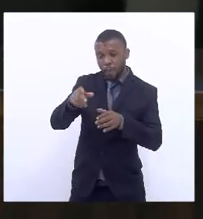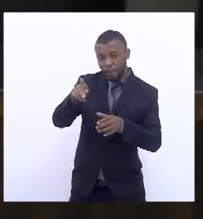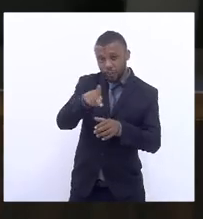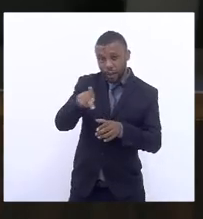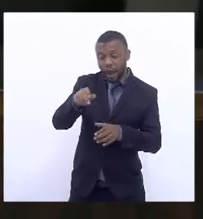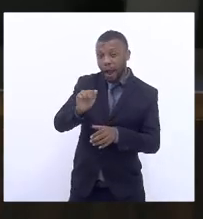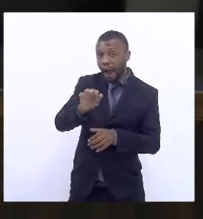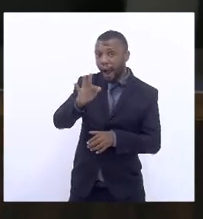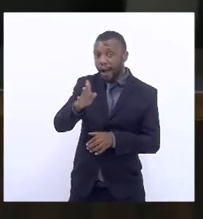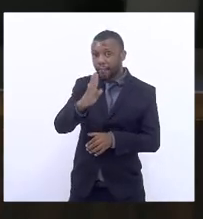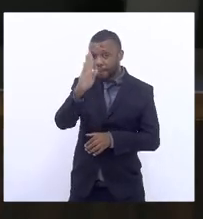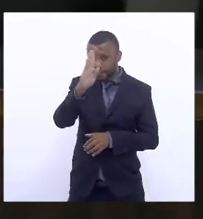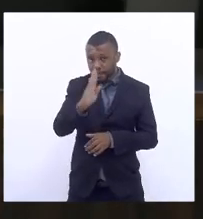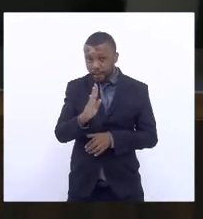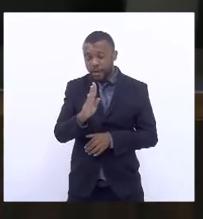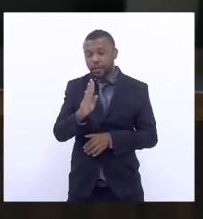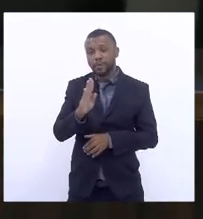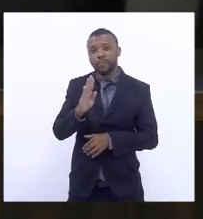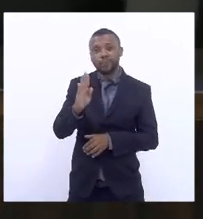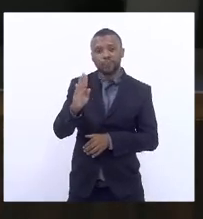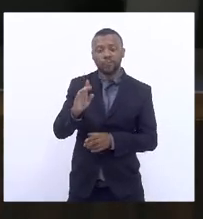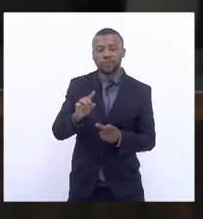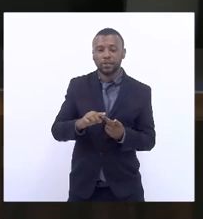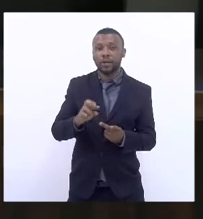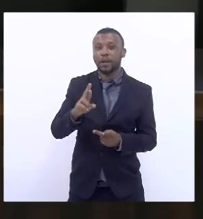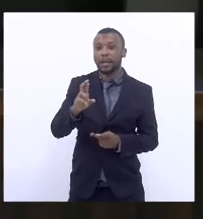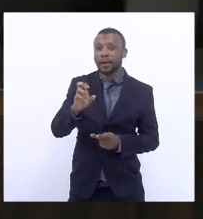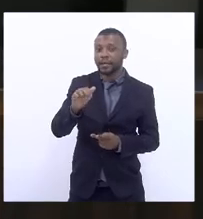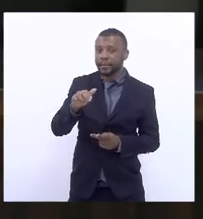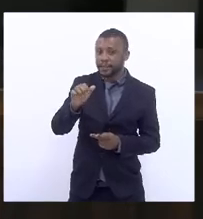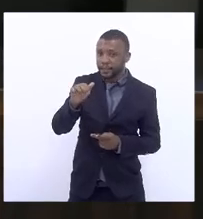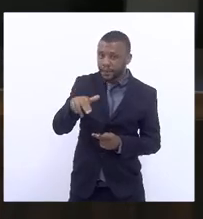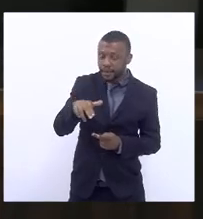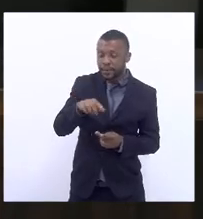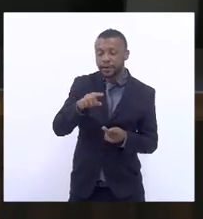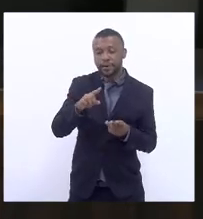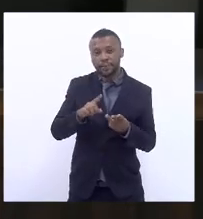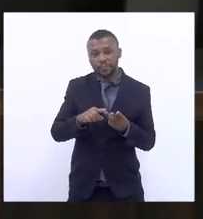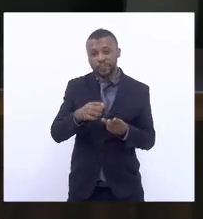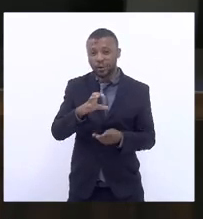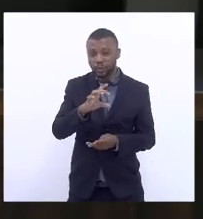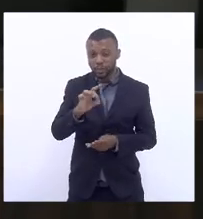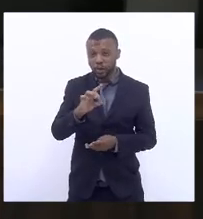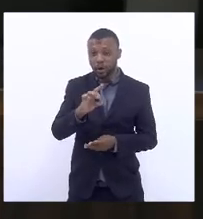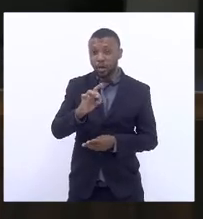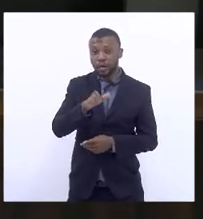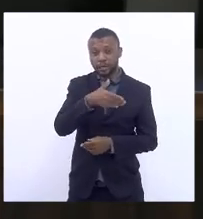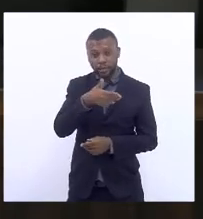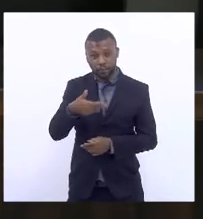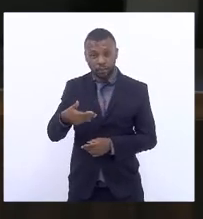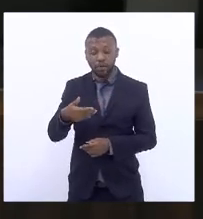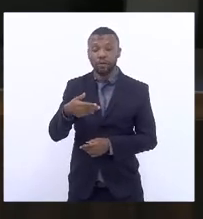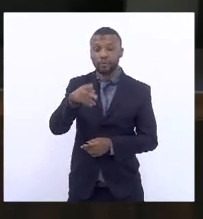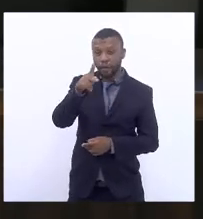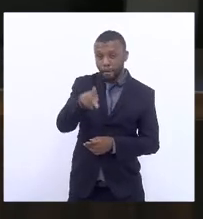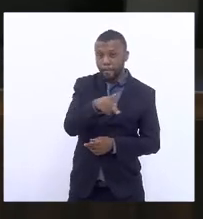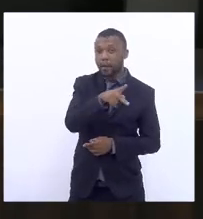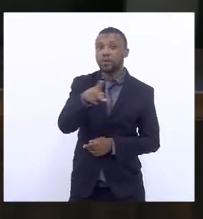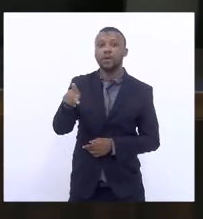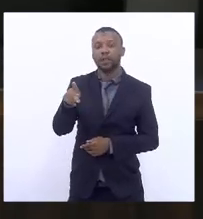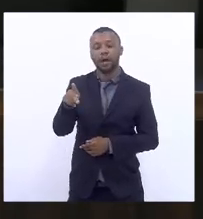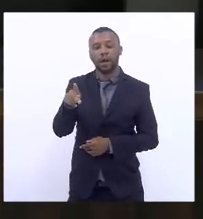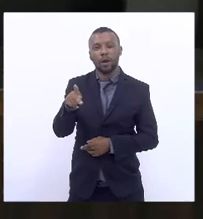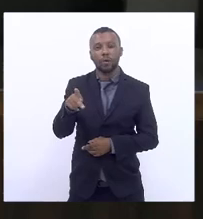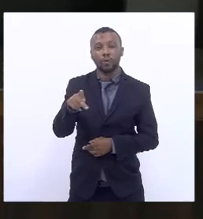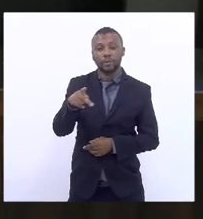afro-brasileira, muito obrigado. Do Renan Gentil dos Santos Cruz, coordenador estadual de pastoral também, da paróquia Nossa Senhora do